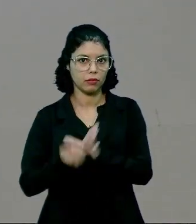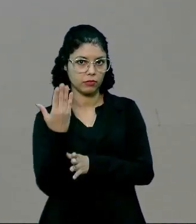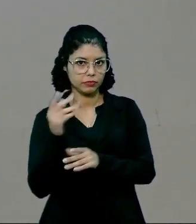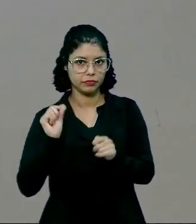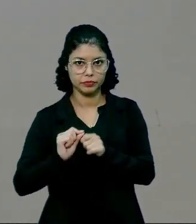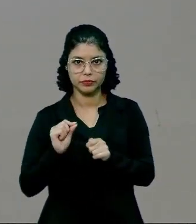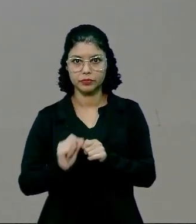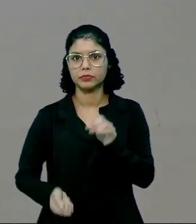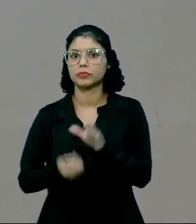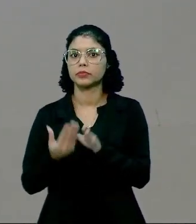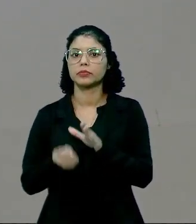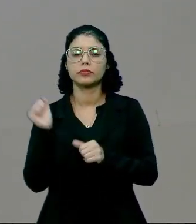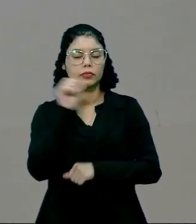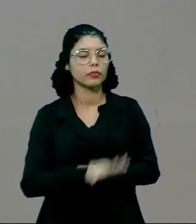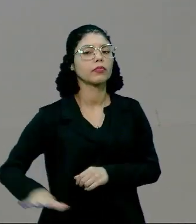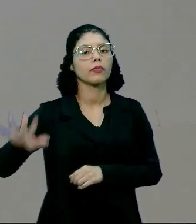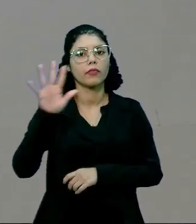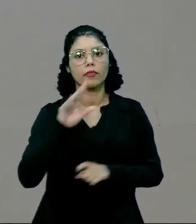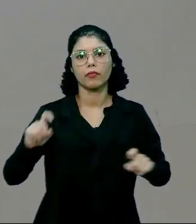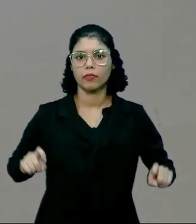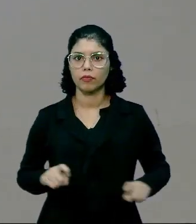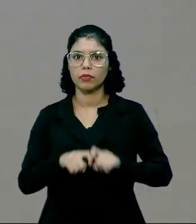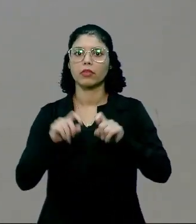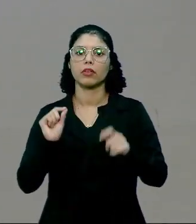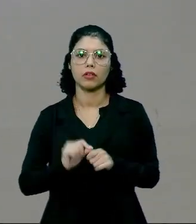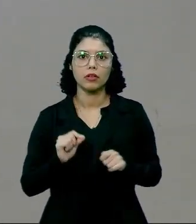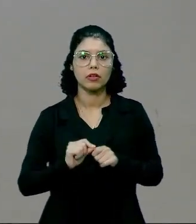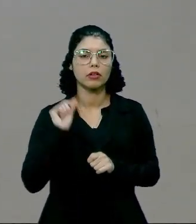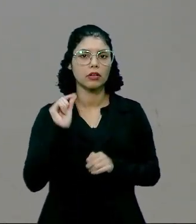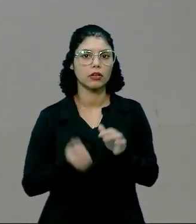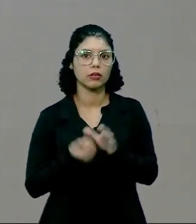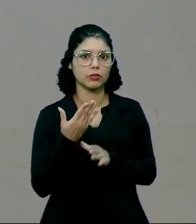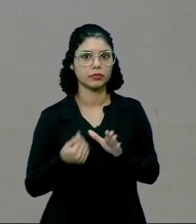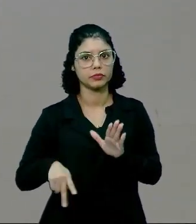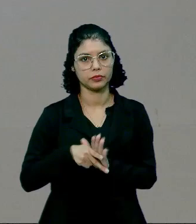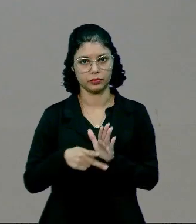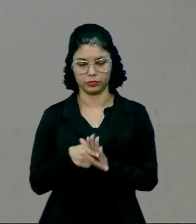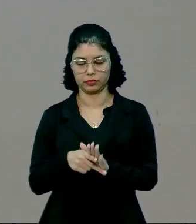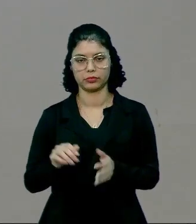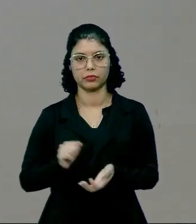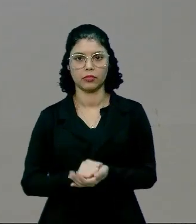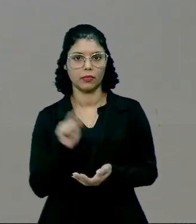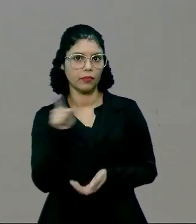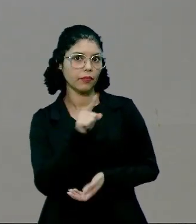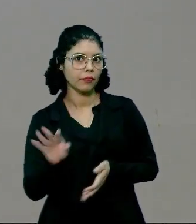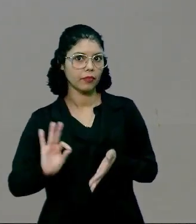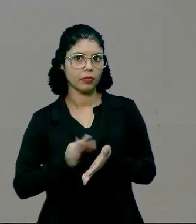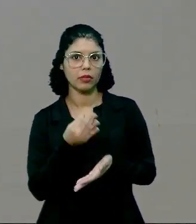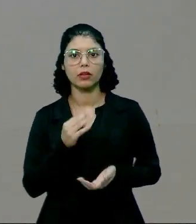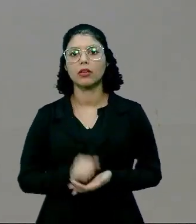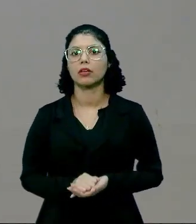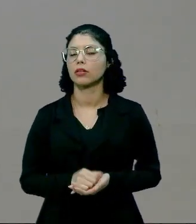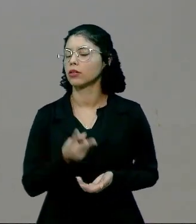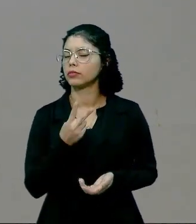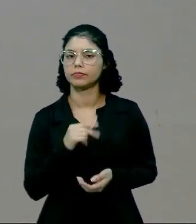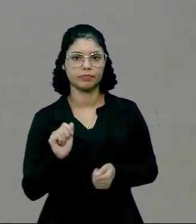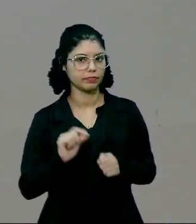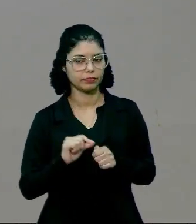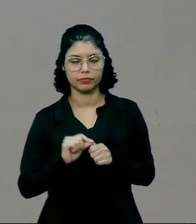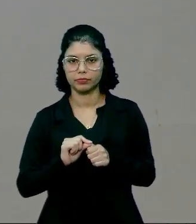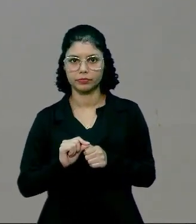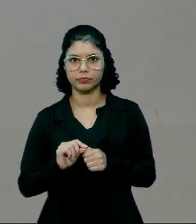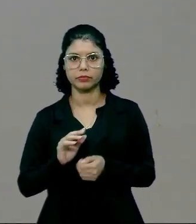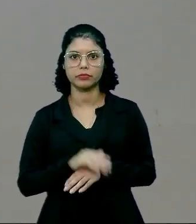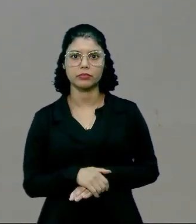de modo geral uma colisão efetiva forma produtos uma colisão não efetiva não forma produtos